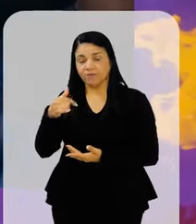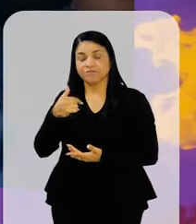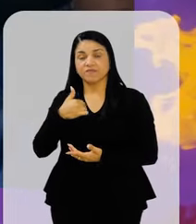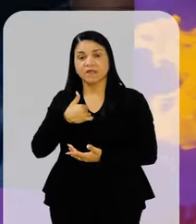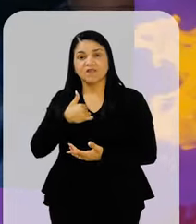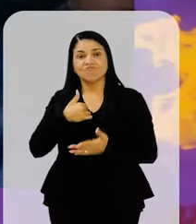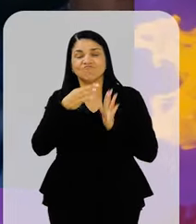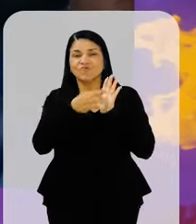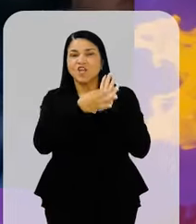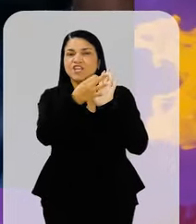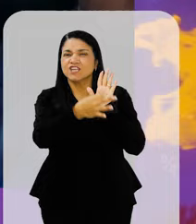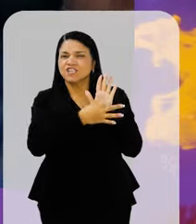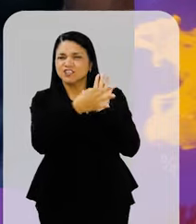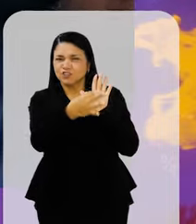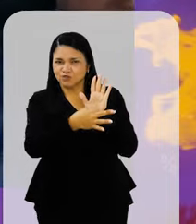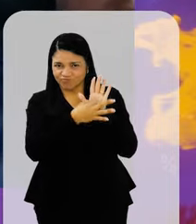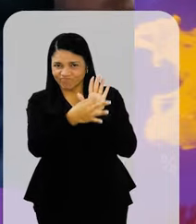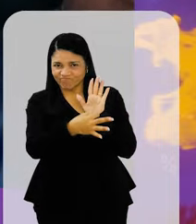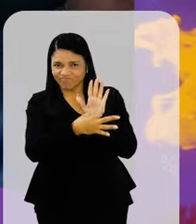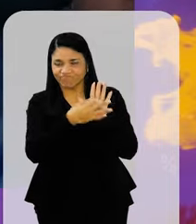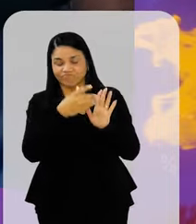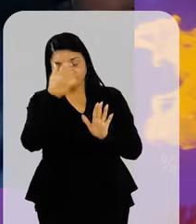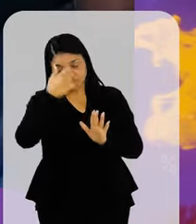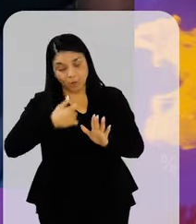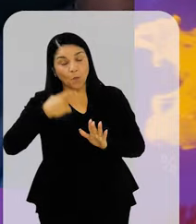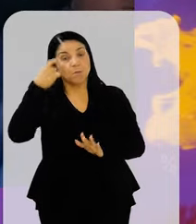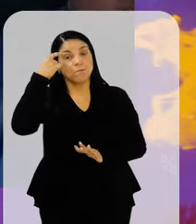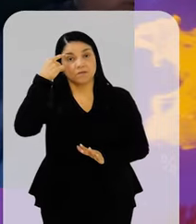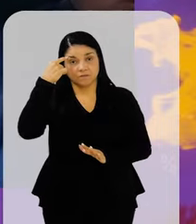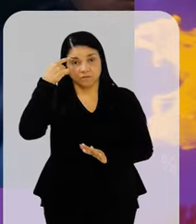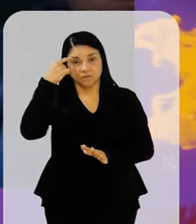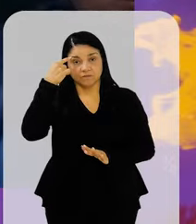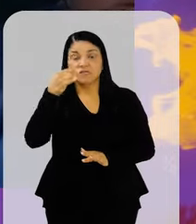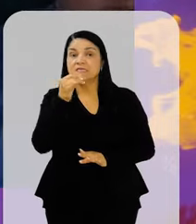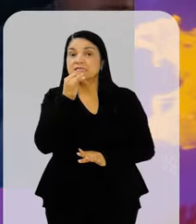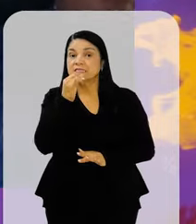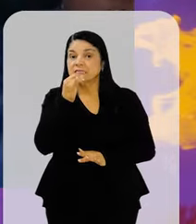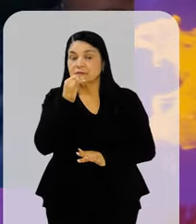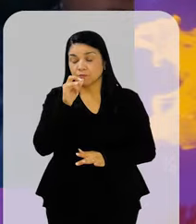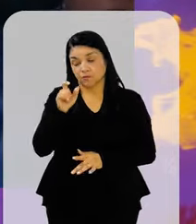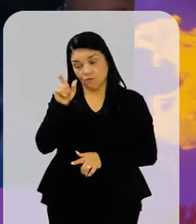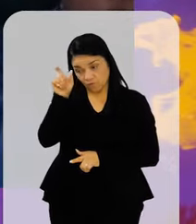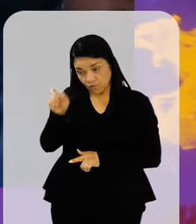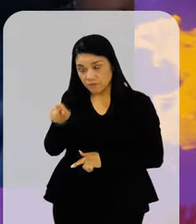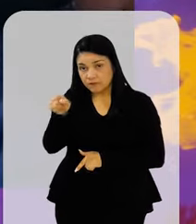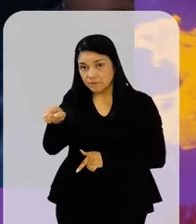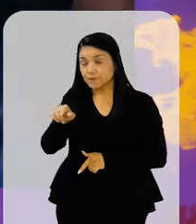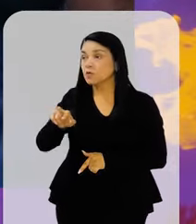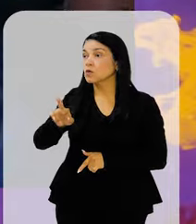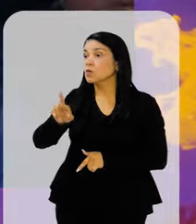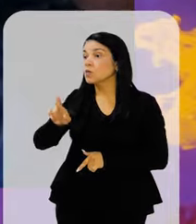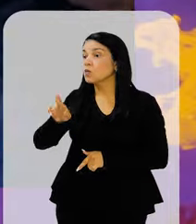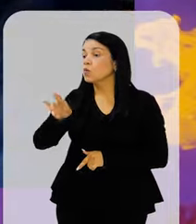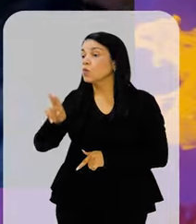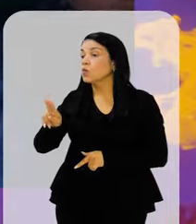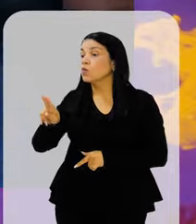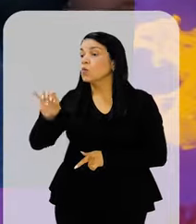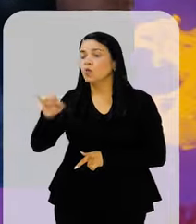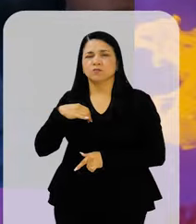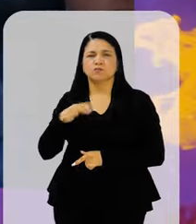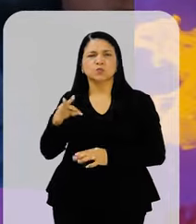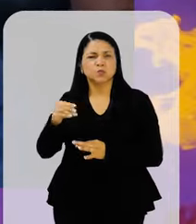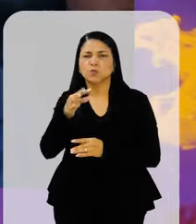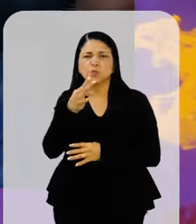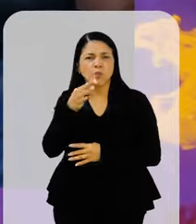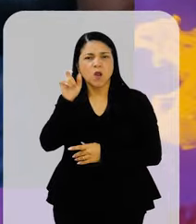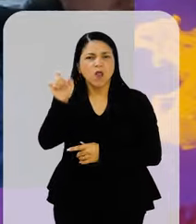muito crítico em falar, porque eu penso assim, eu vou te dar um exemplo de você, né? Porra, quem é o Rui Guilherme? Oh, todo